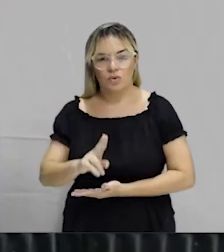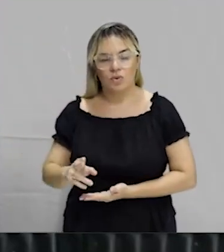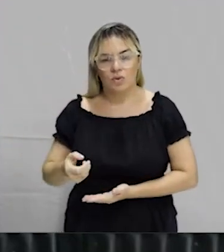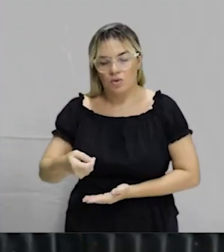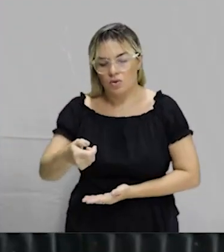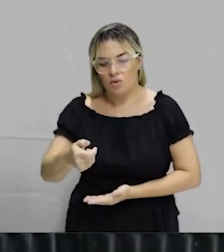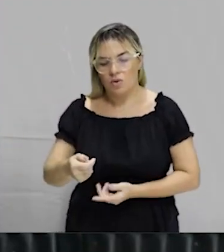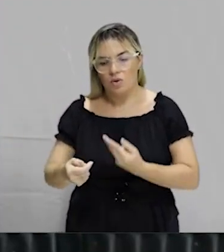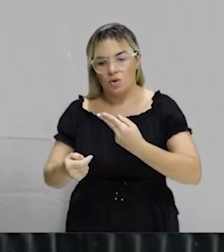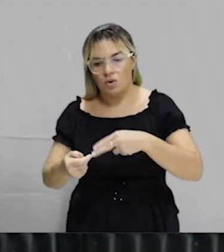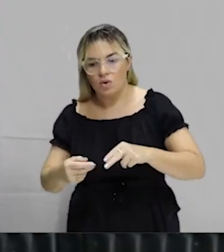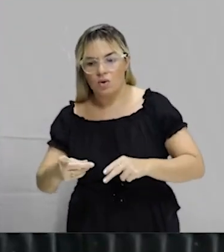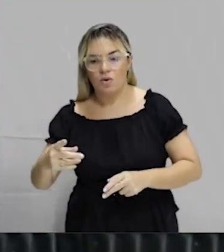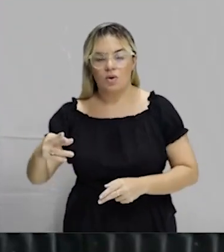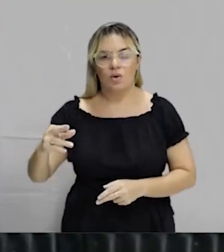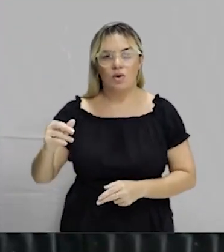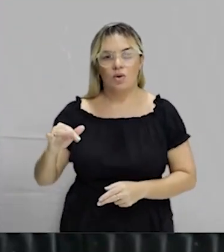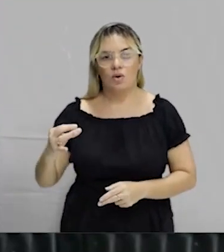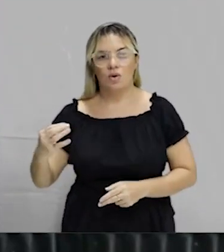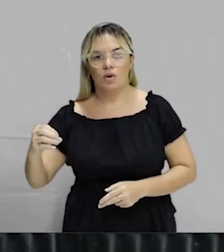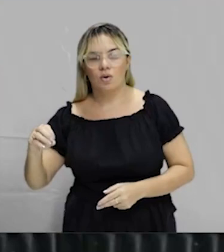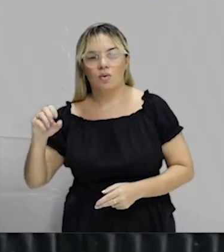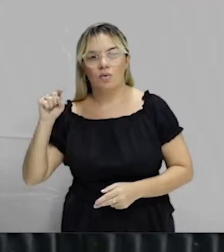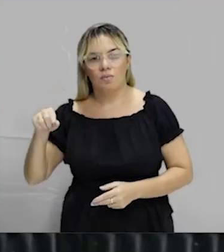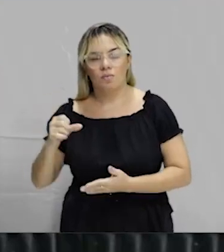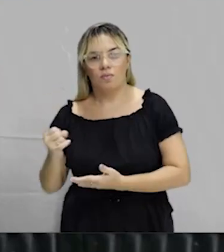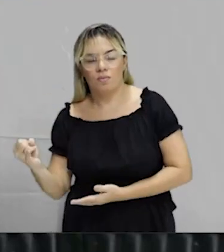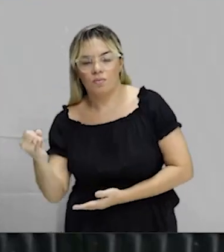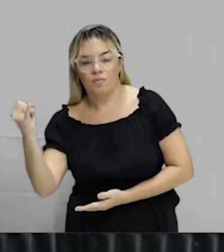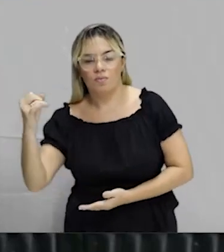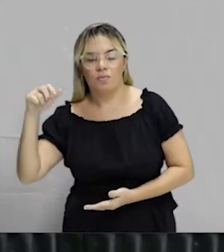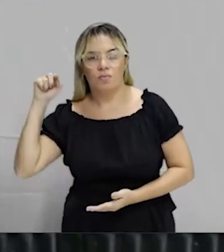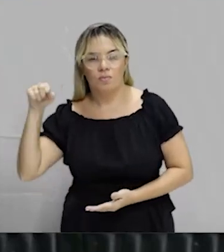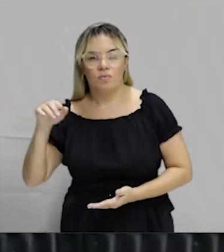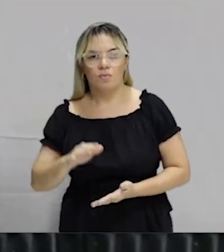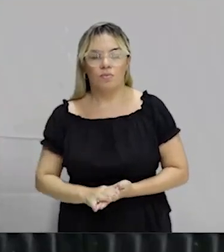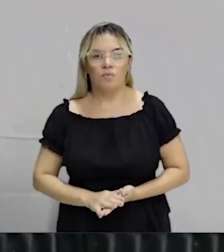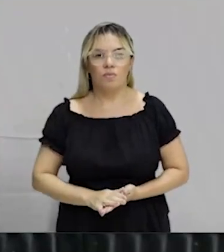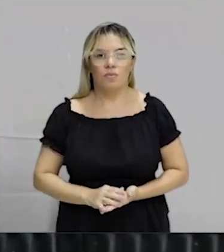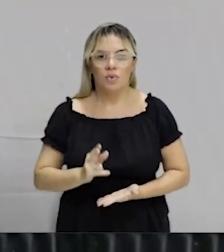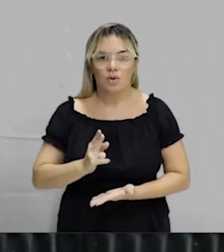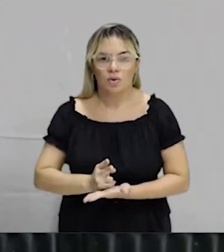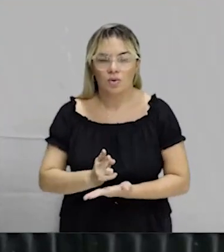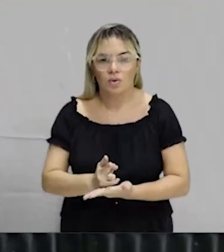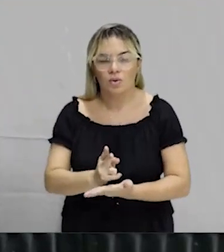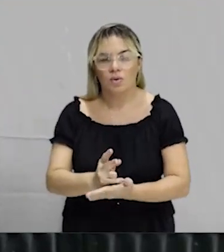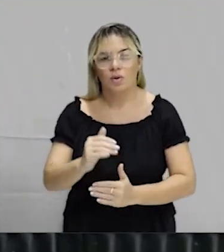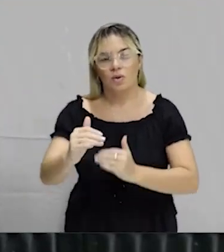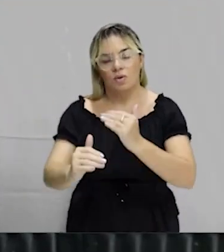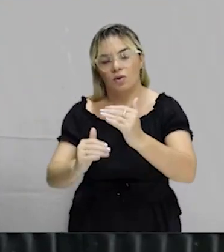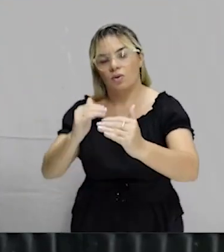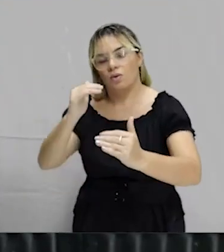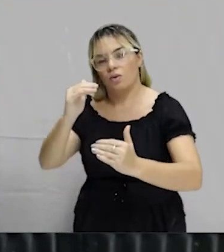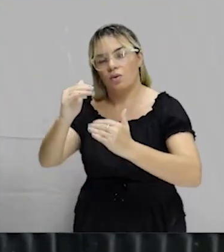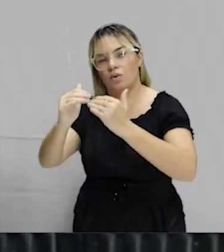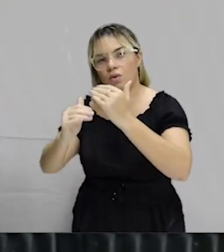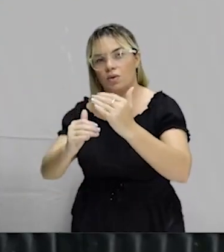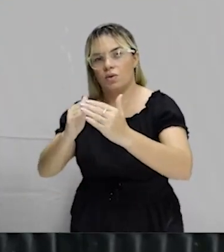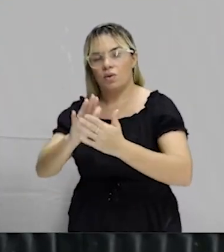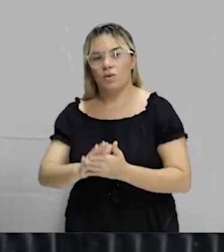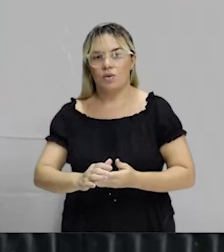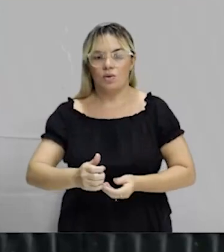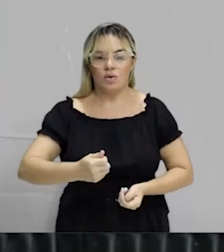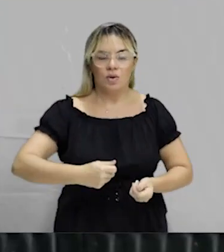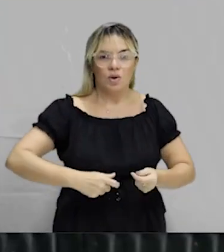O dárico que foi importante para a manutenção e o desenvolvimento das